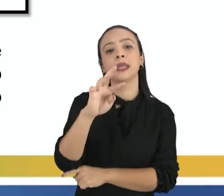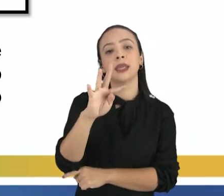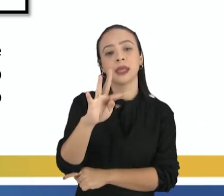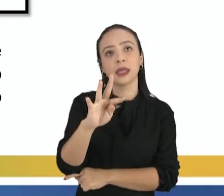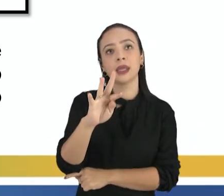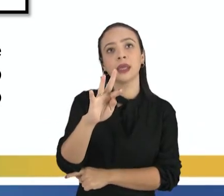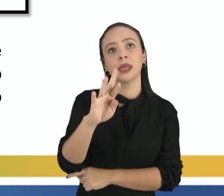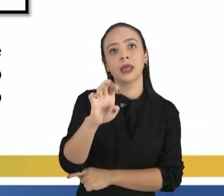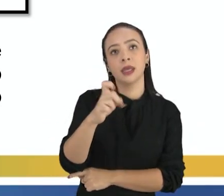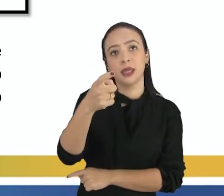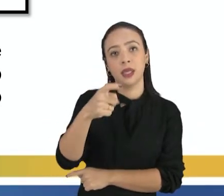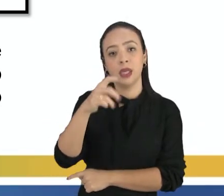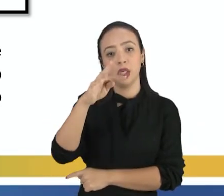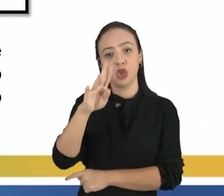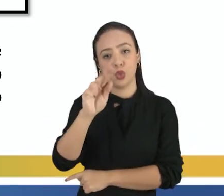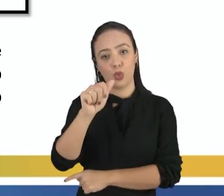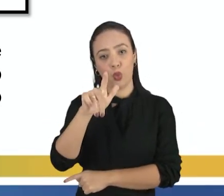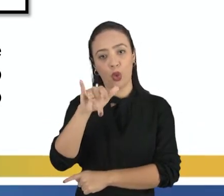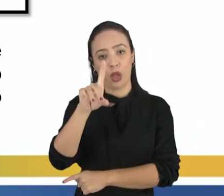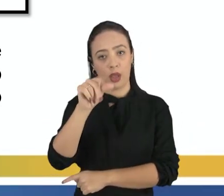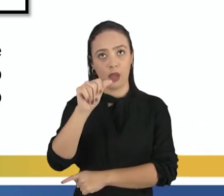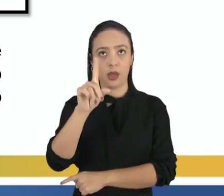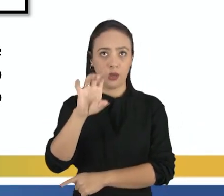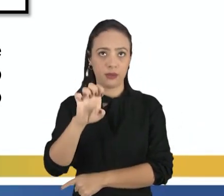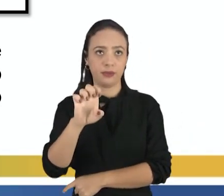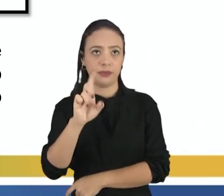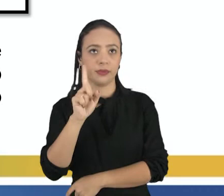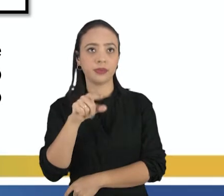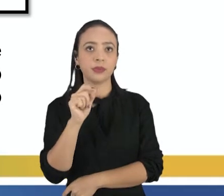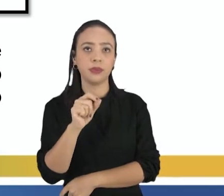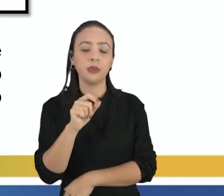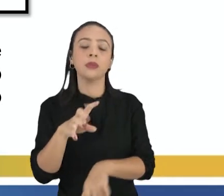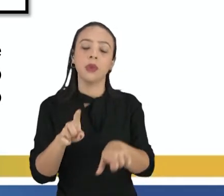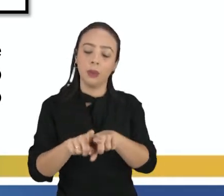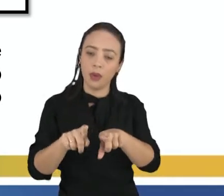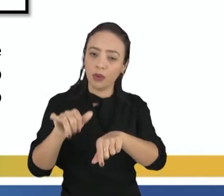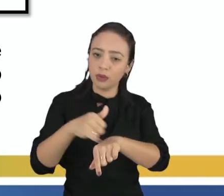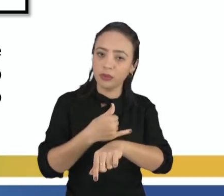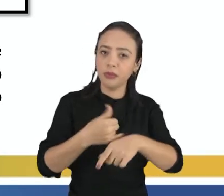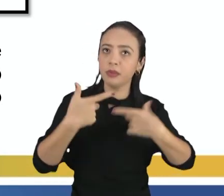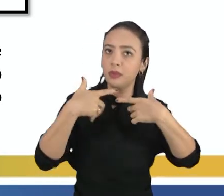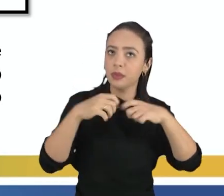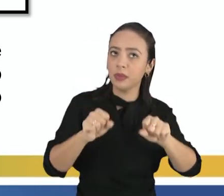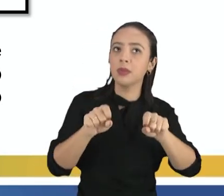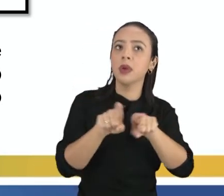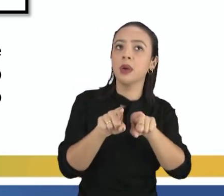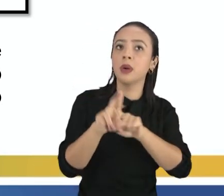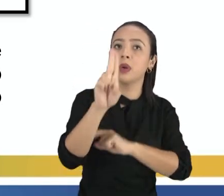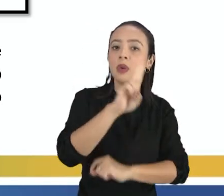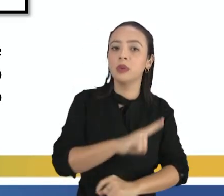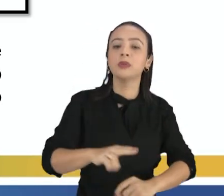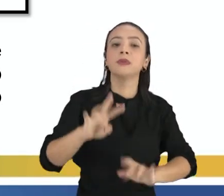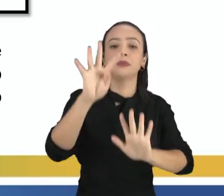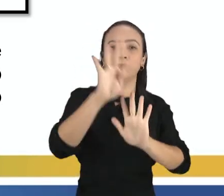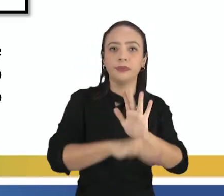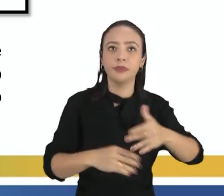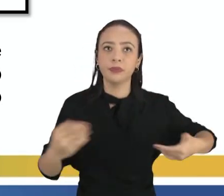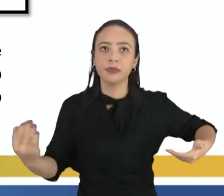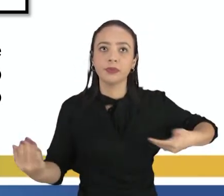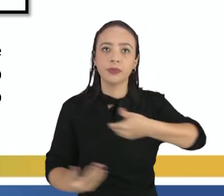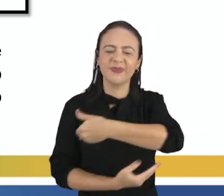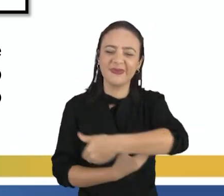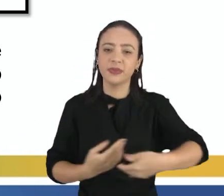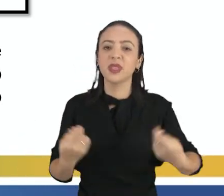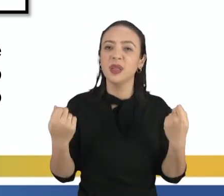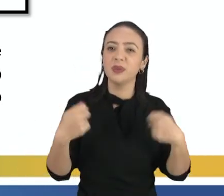Isso porque a intertextualidade é um recurso linguístico utilizado entre os textos. Nela,